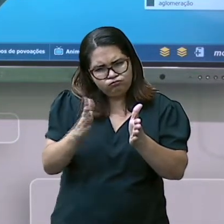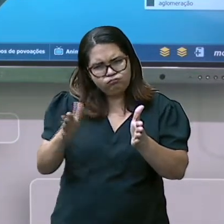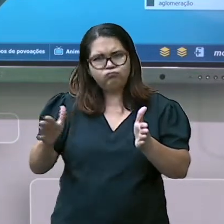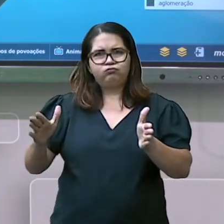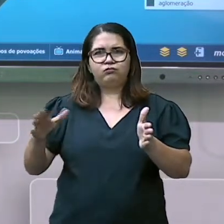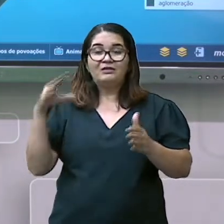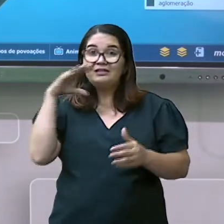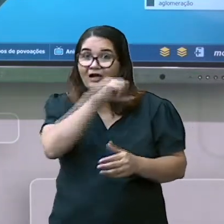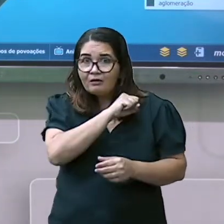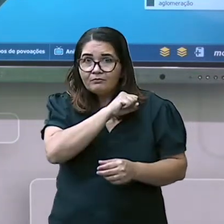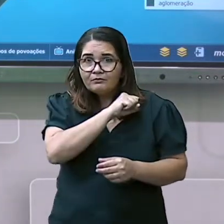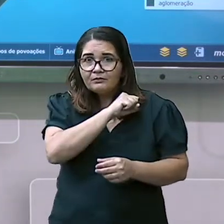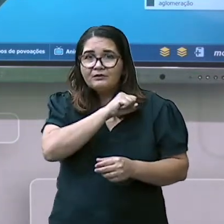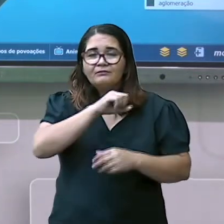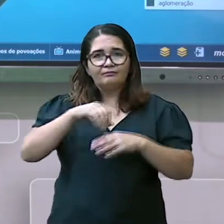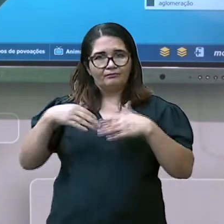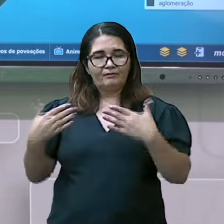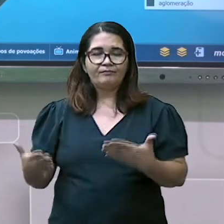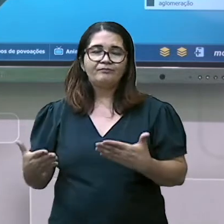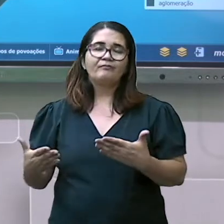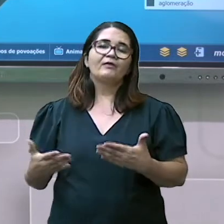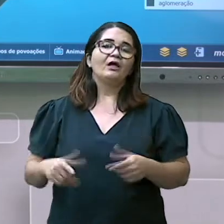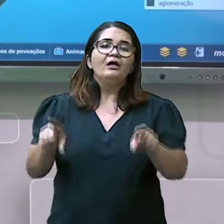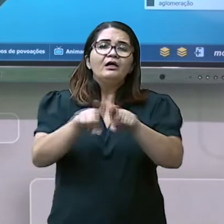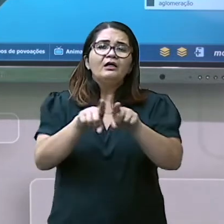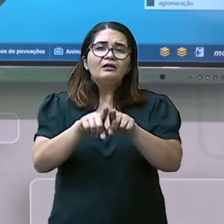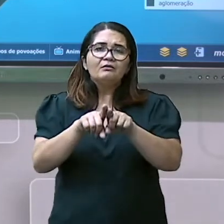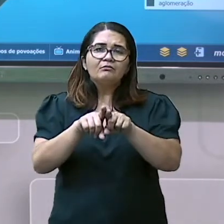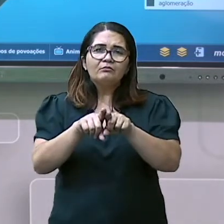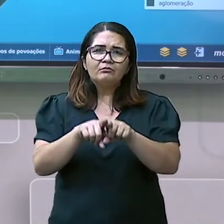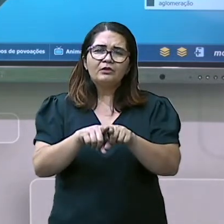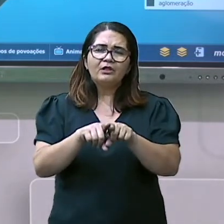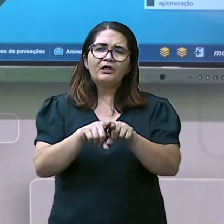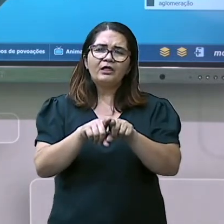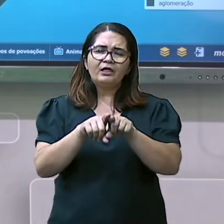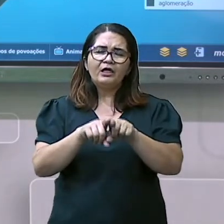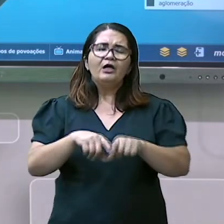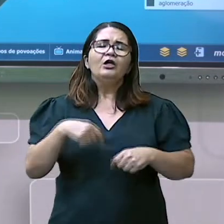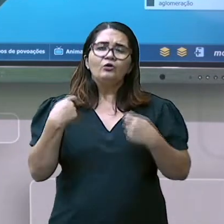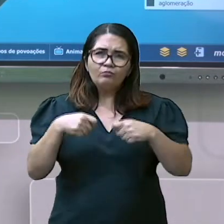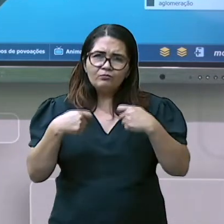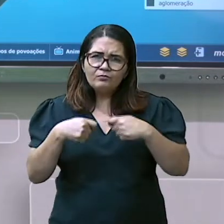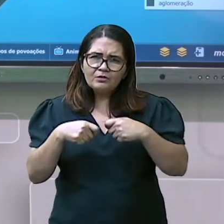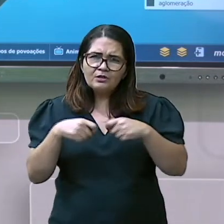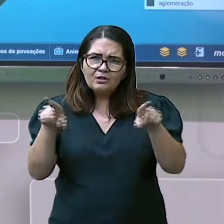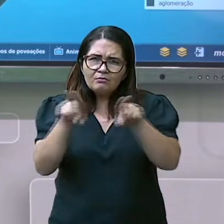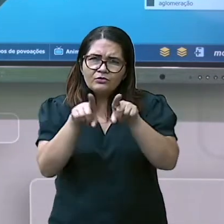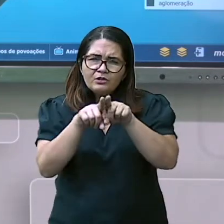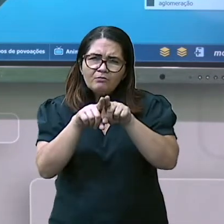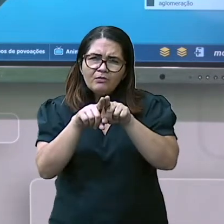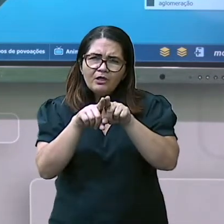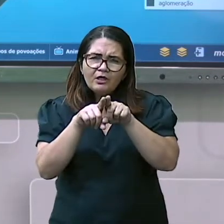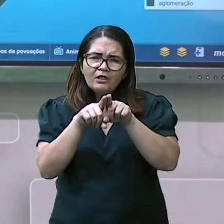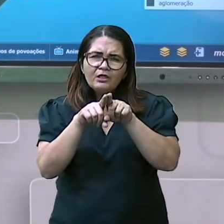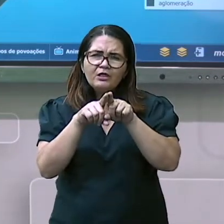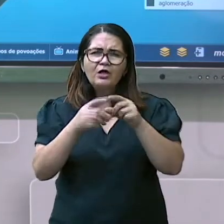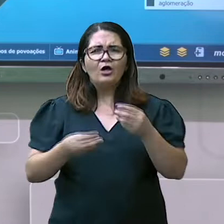E nós não podemos tratar as nossas cidades, a